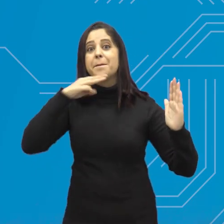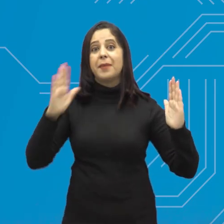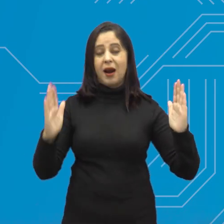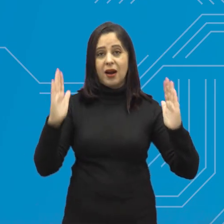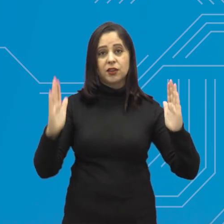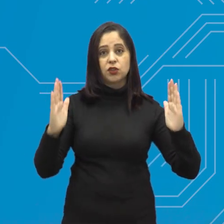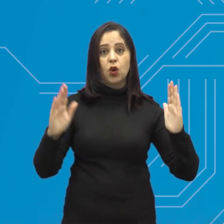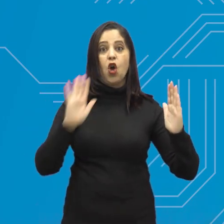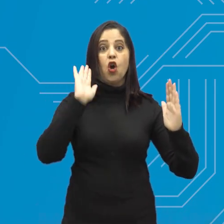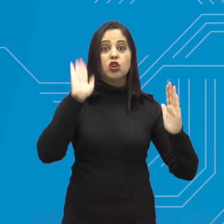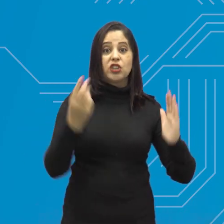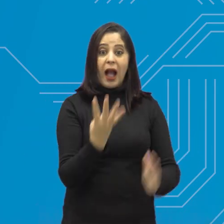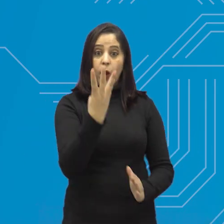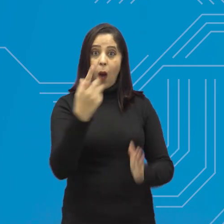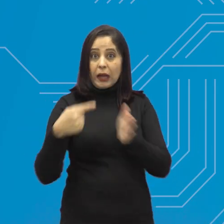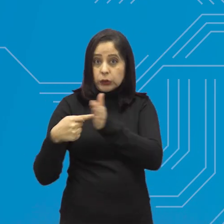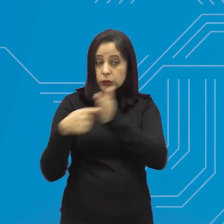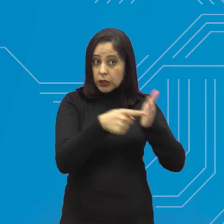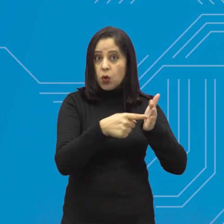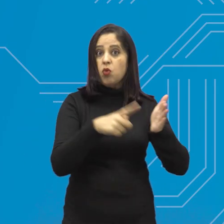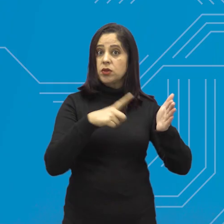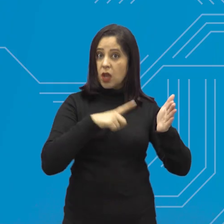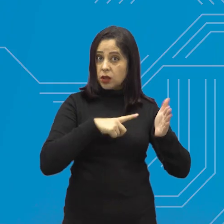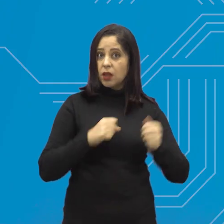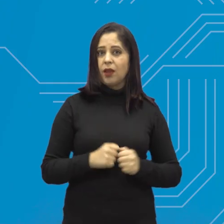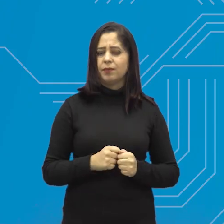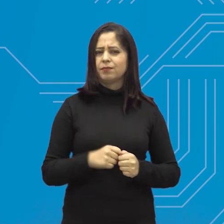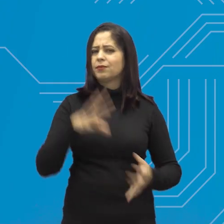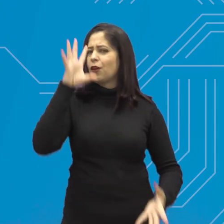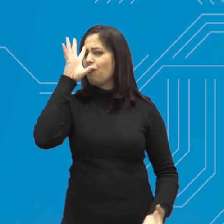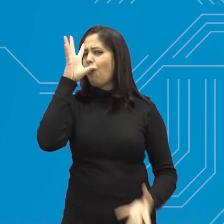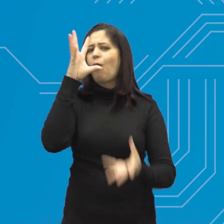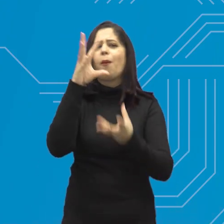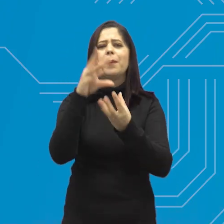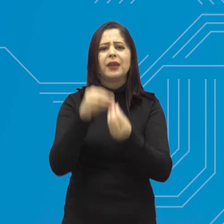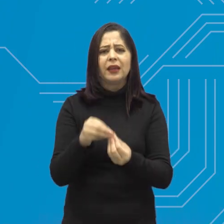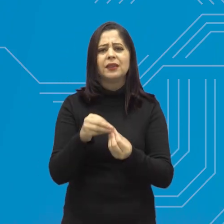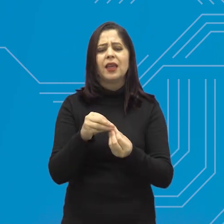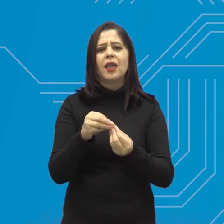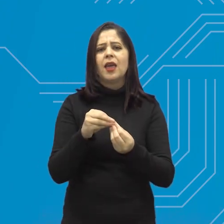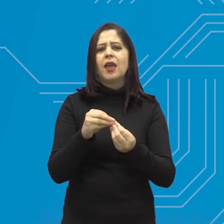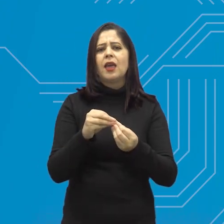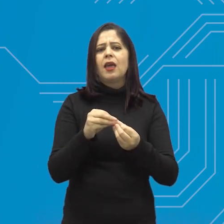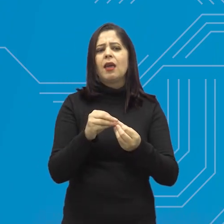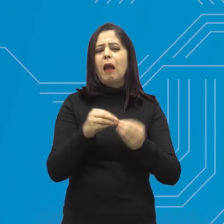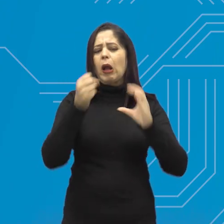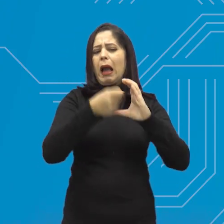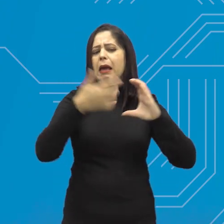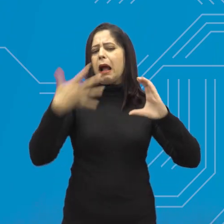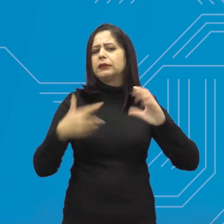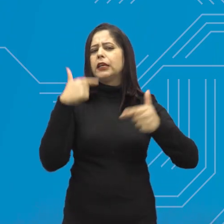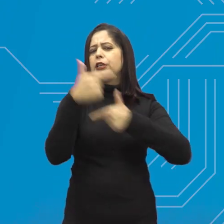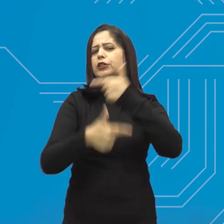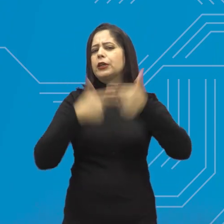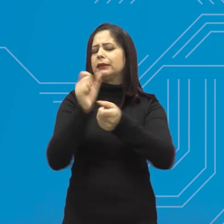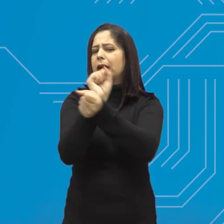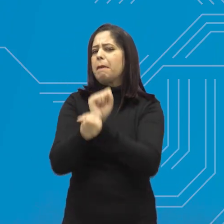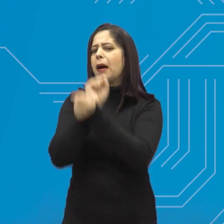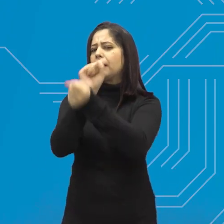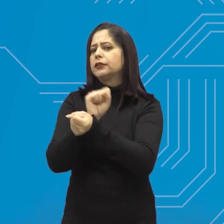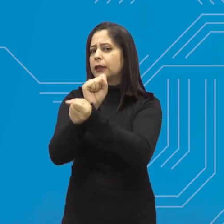deste ano, o órgão já recebeu 4 denúncias. A gente vai entender quais as características do trabalho